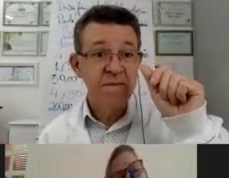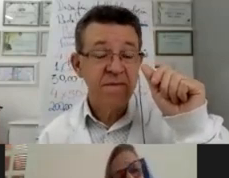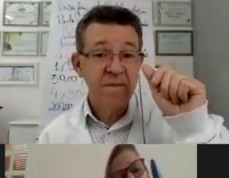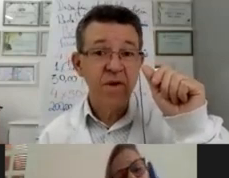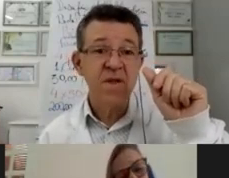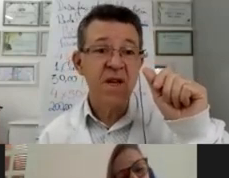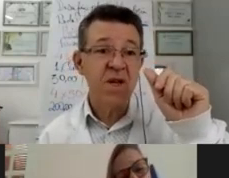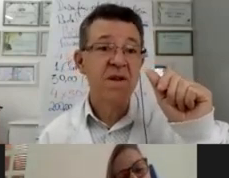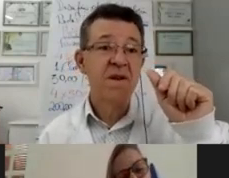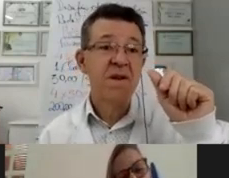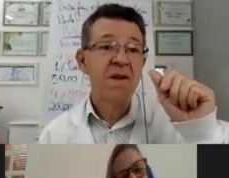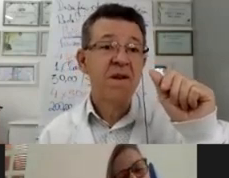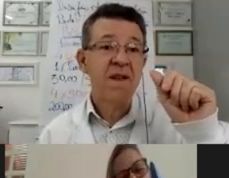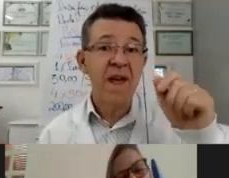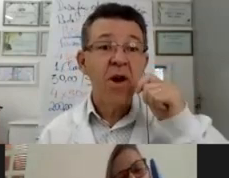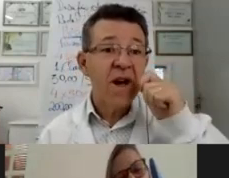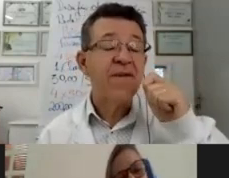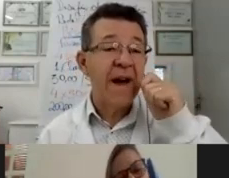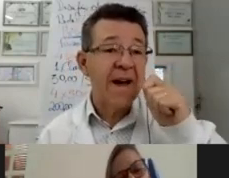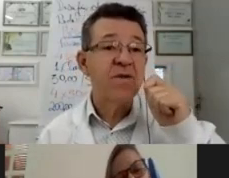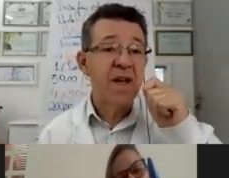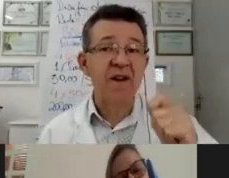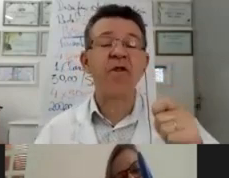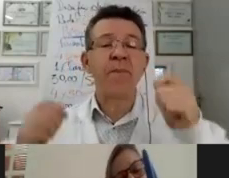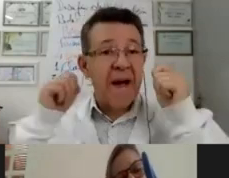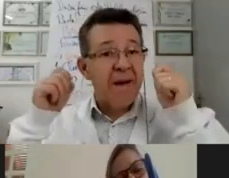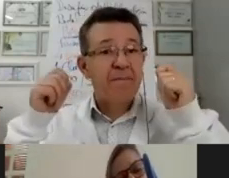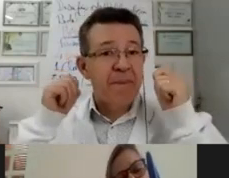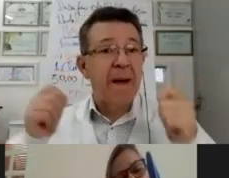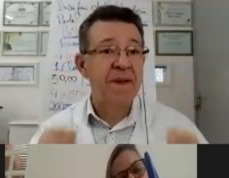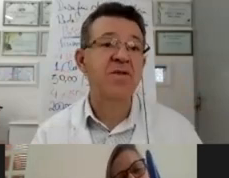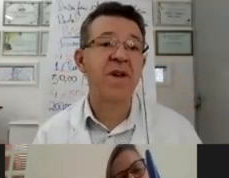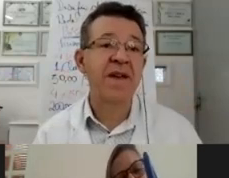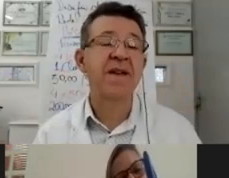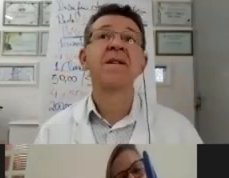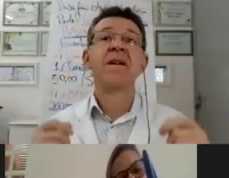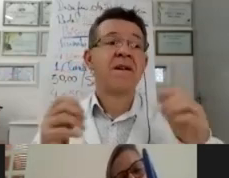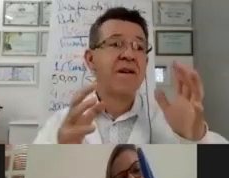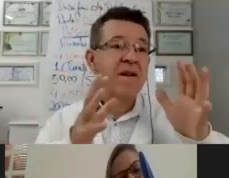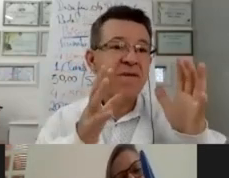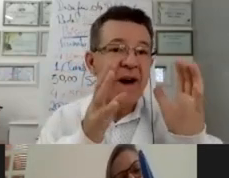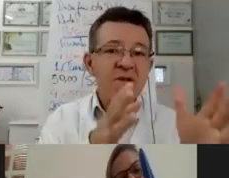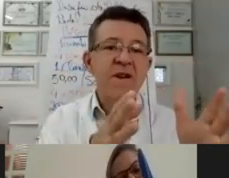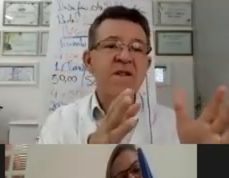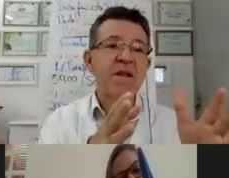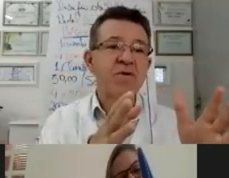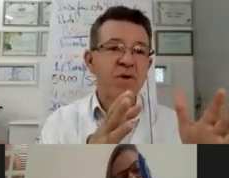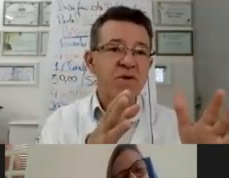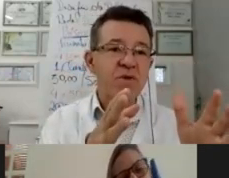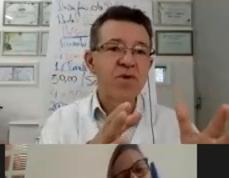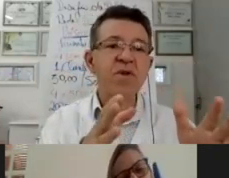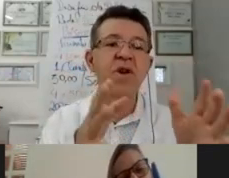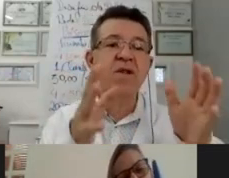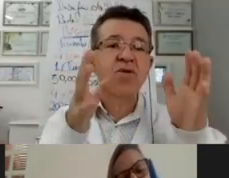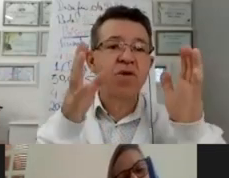recebendo. Ou seja, quem coloca a faca nos dentes, eu vou pegar para mim isso daí, faz o investimento nos